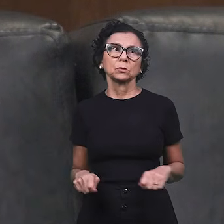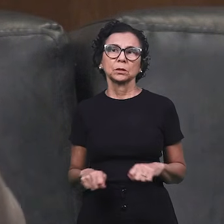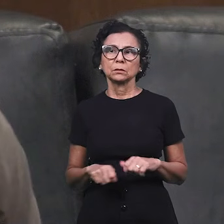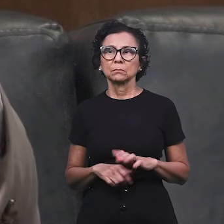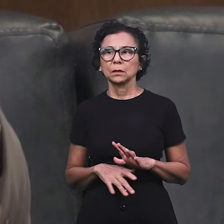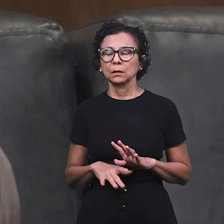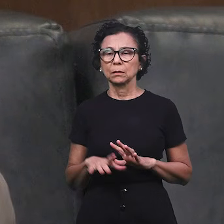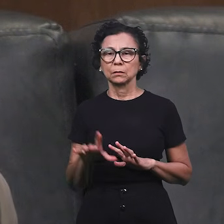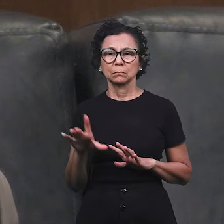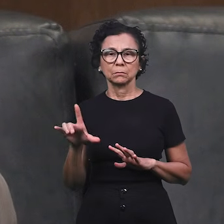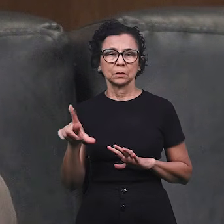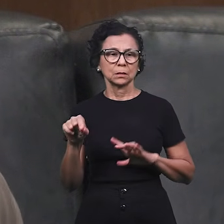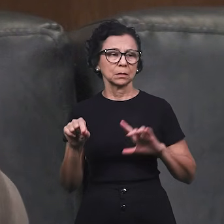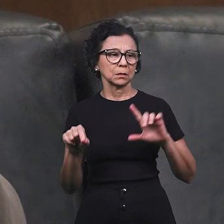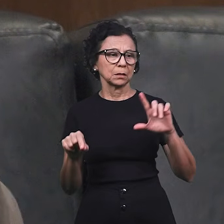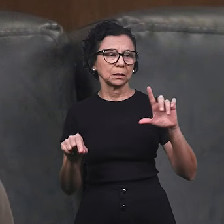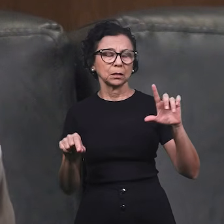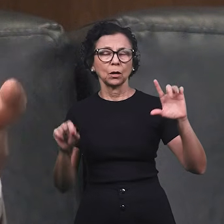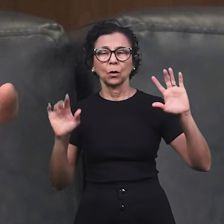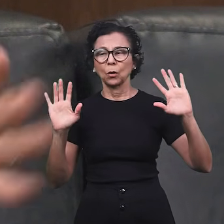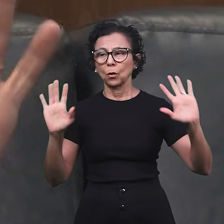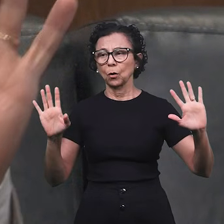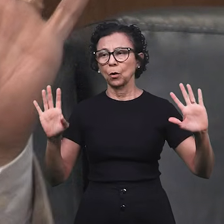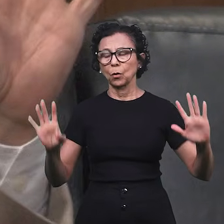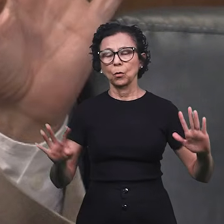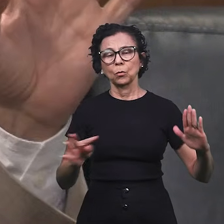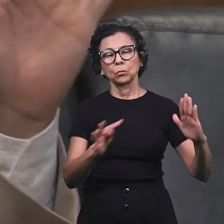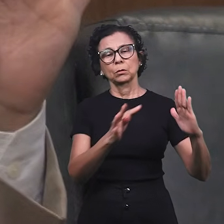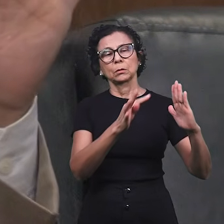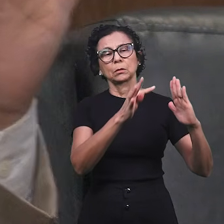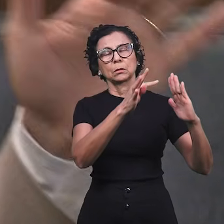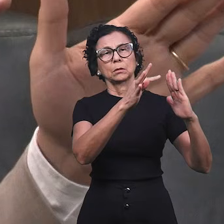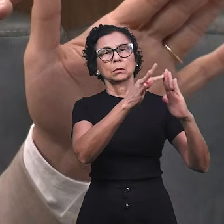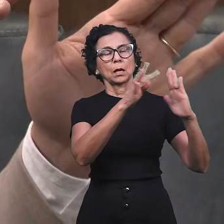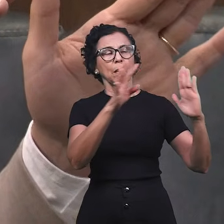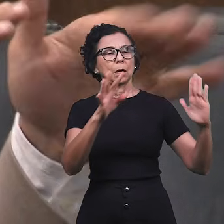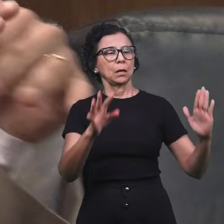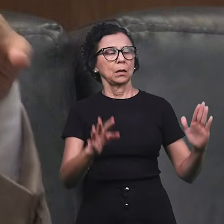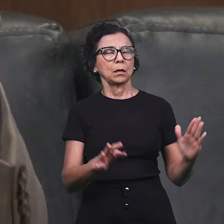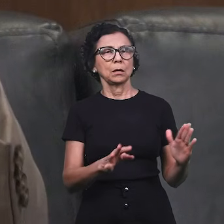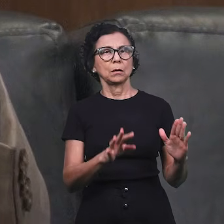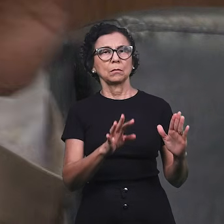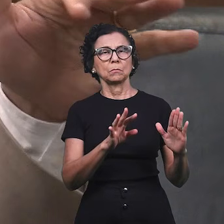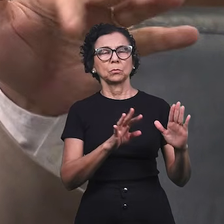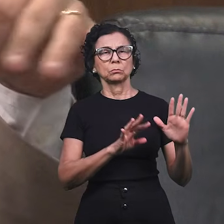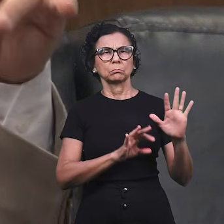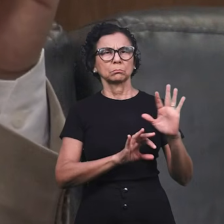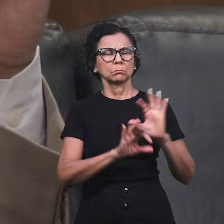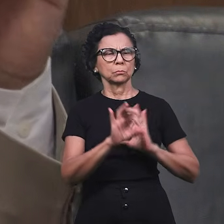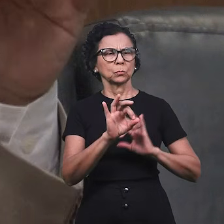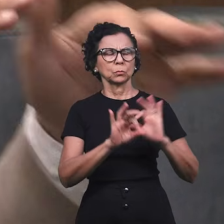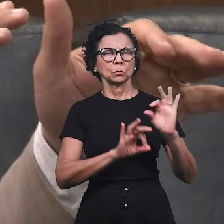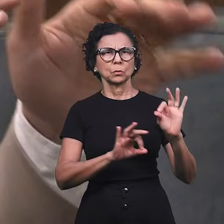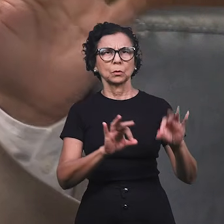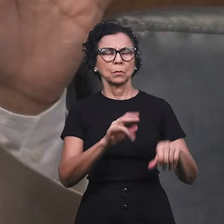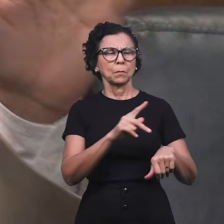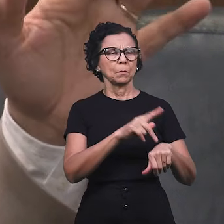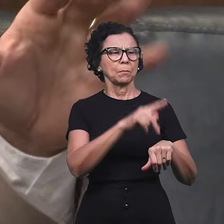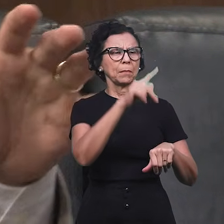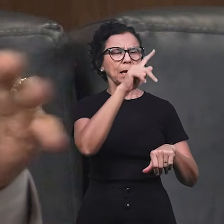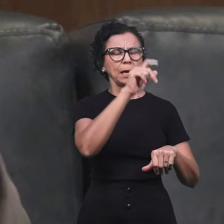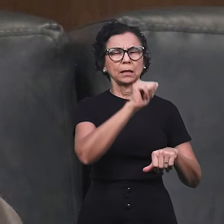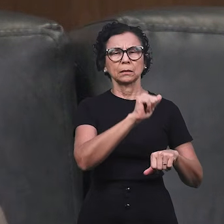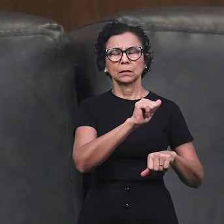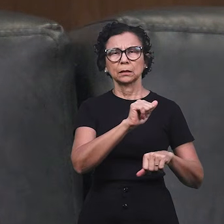que ele poderia ter escolhido o lugar, mas escolhido outro estilo. O templo tem o estilo dele, as pedras, a estrutura, o